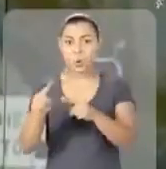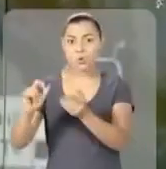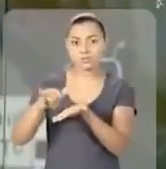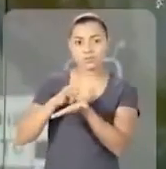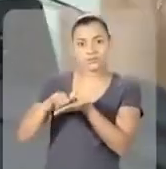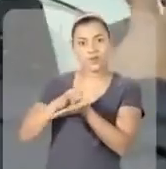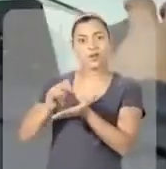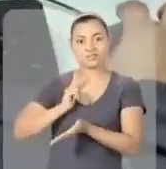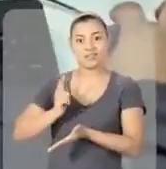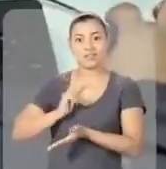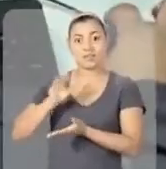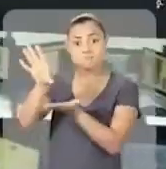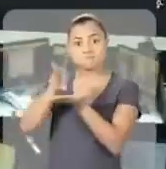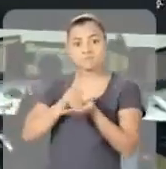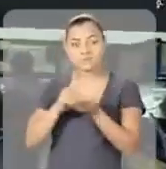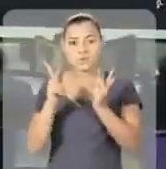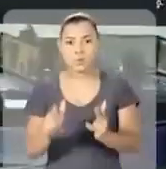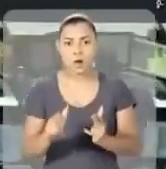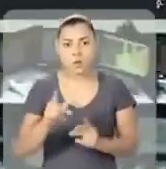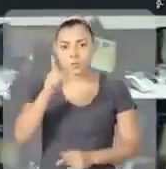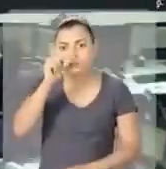Polícia Antiterrorismo de Nova York.